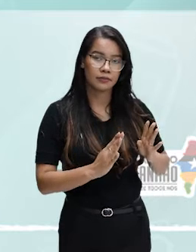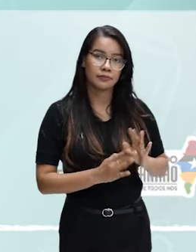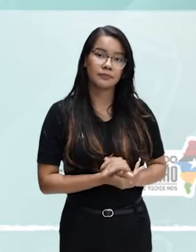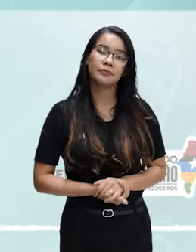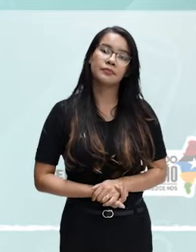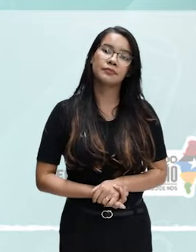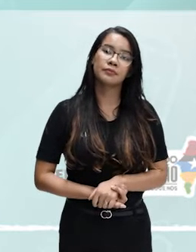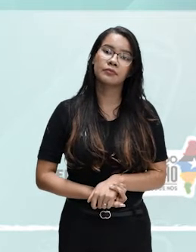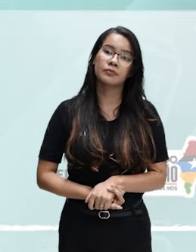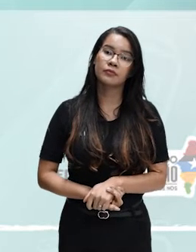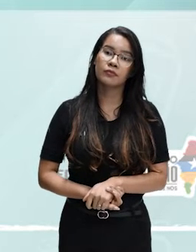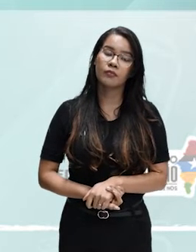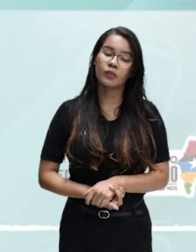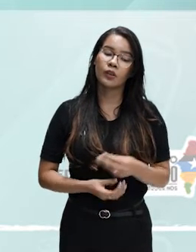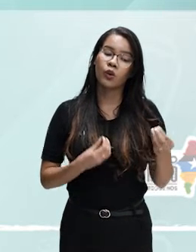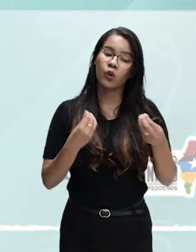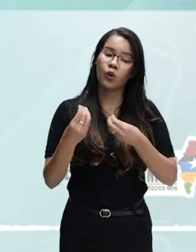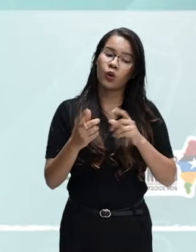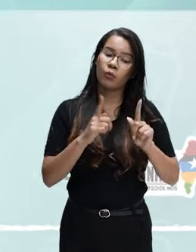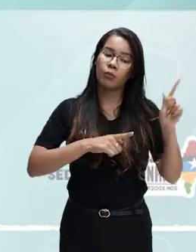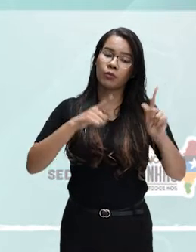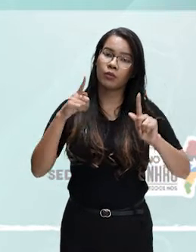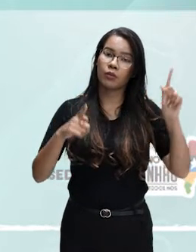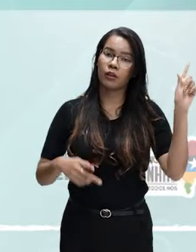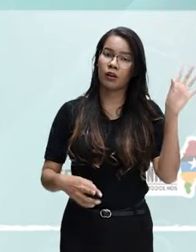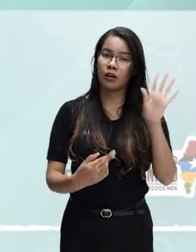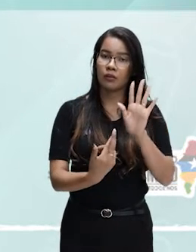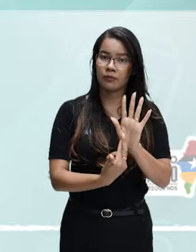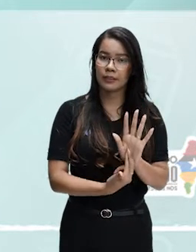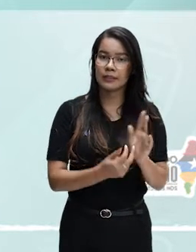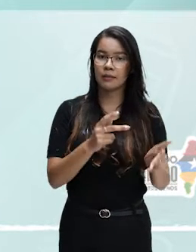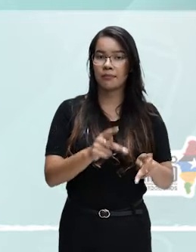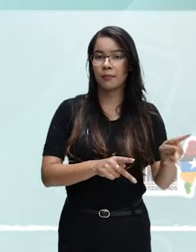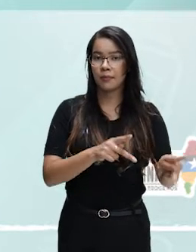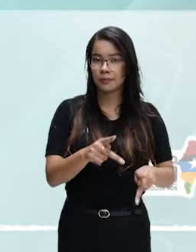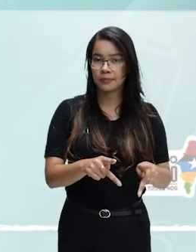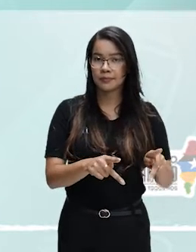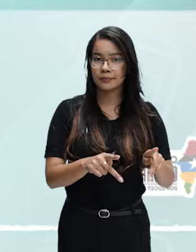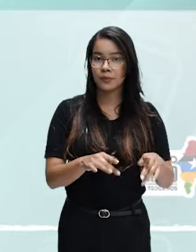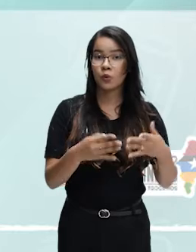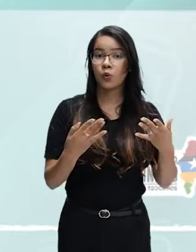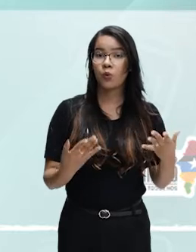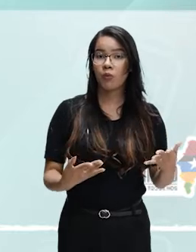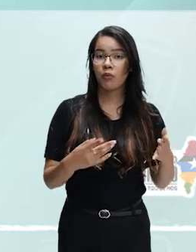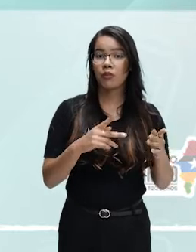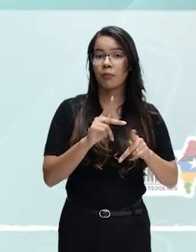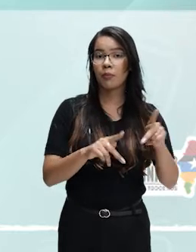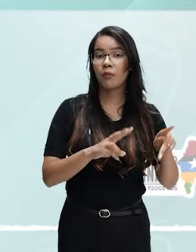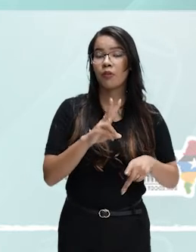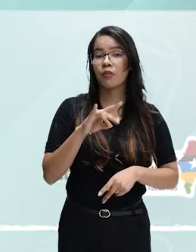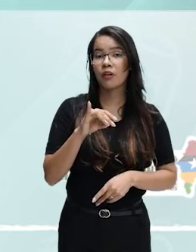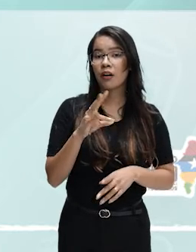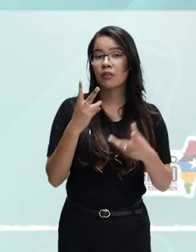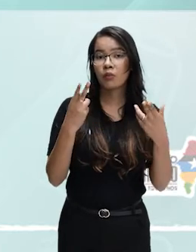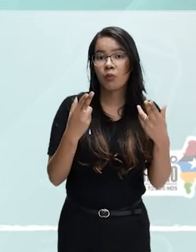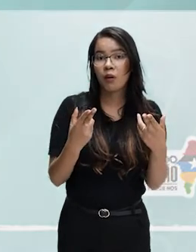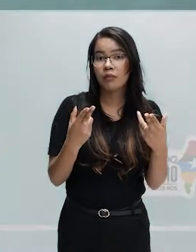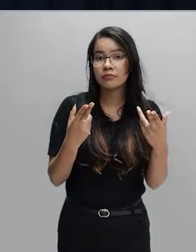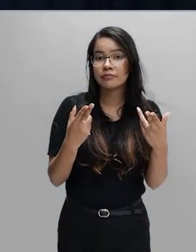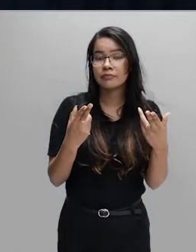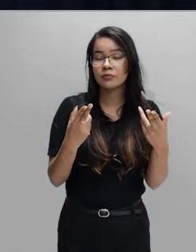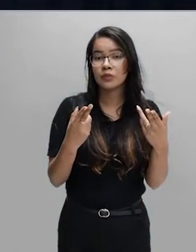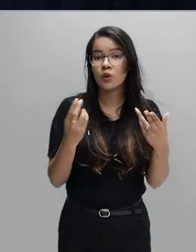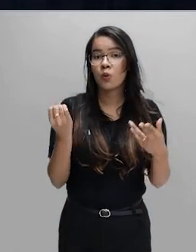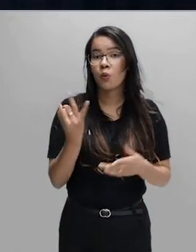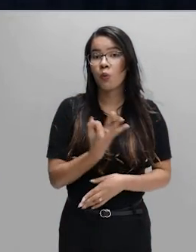Olha, como esse gráfico representa a população, quando é que a população vai dar a mesma? Quando